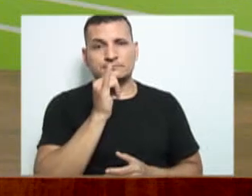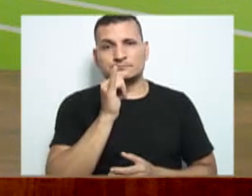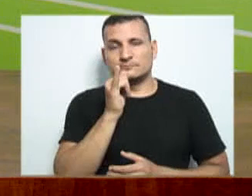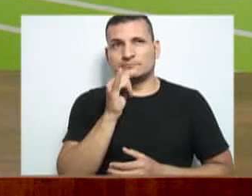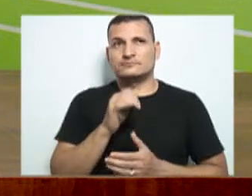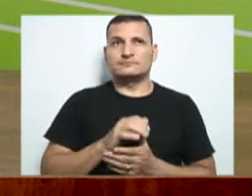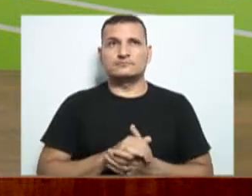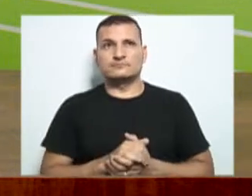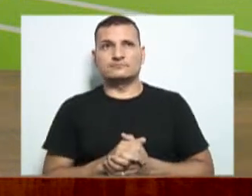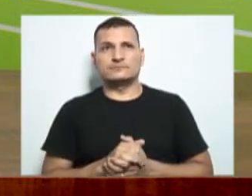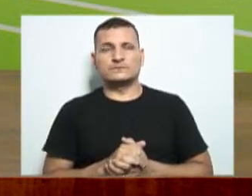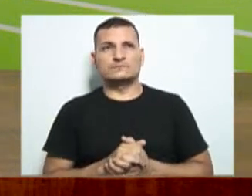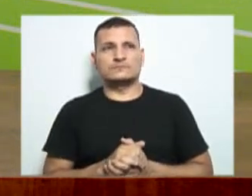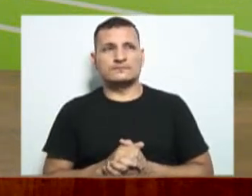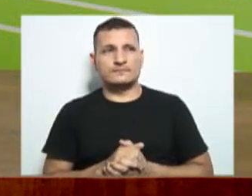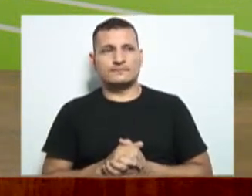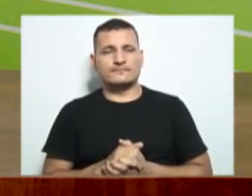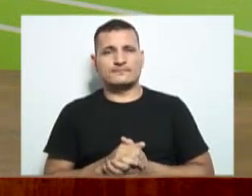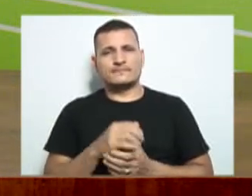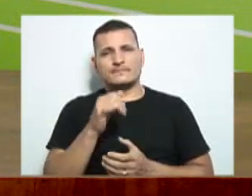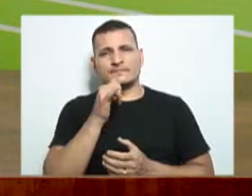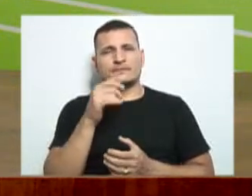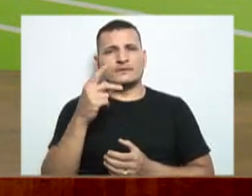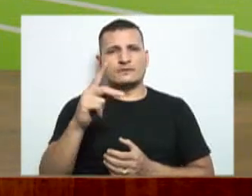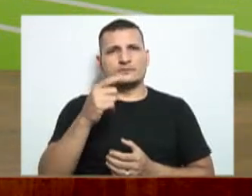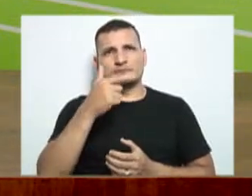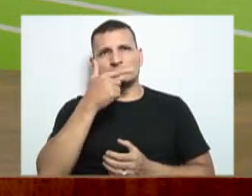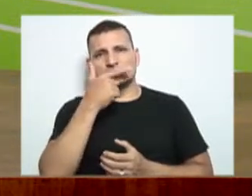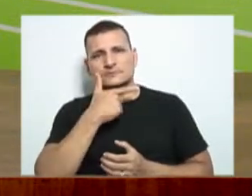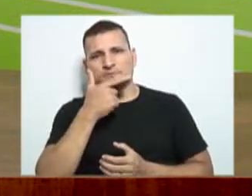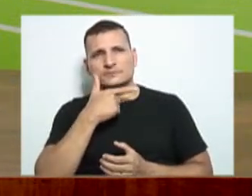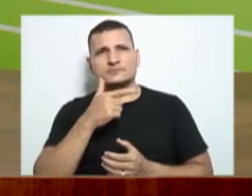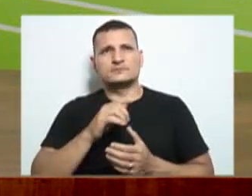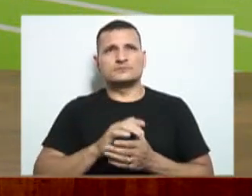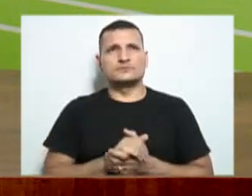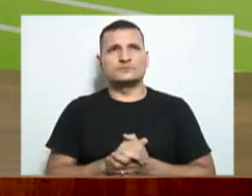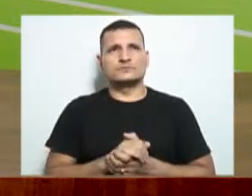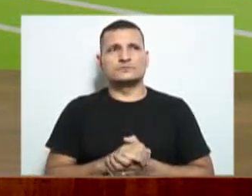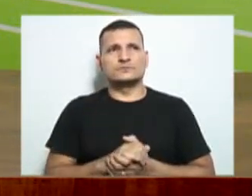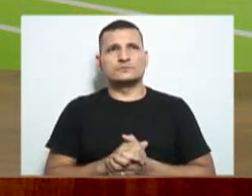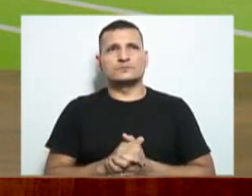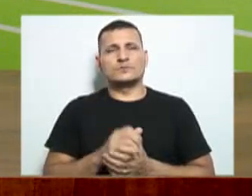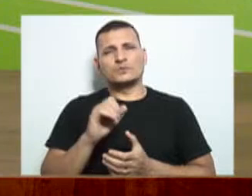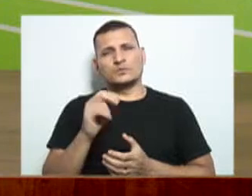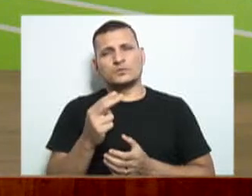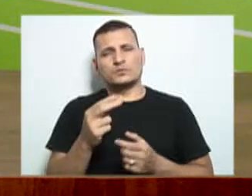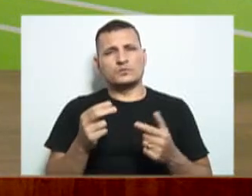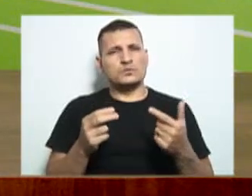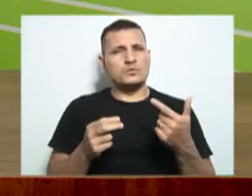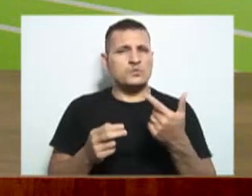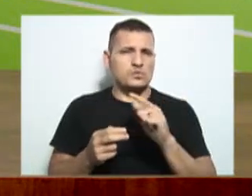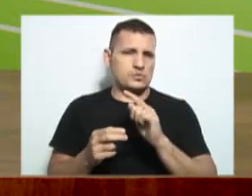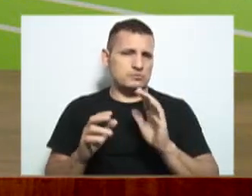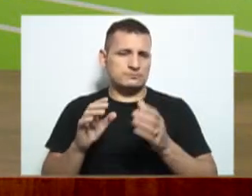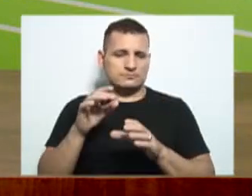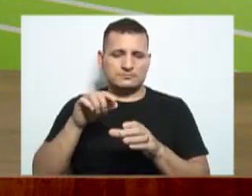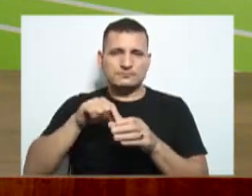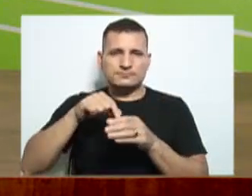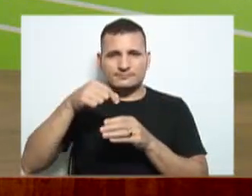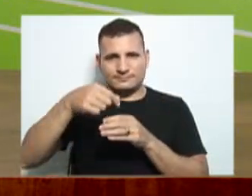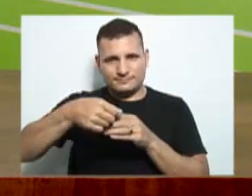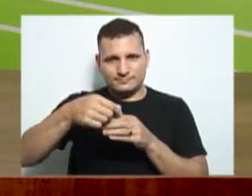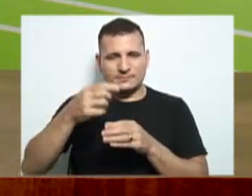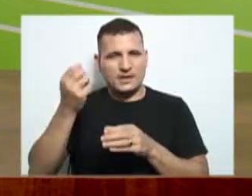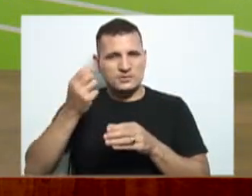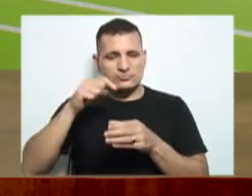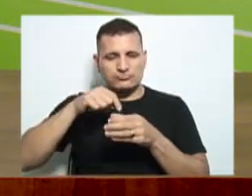entrega o seu produto, o teu queijo, o outro produto, o iogurte, quando essa